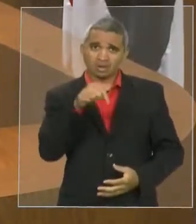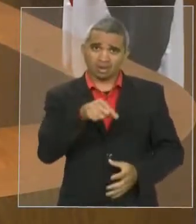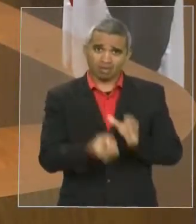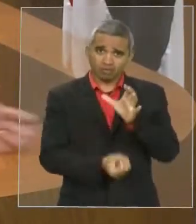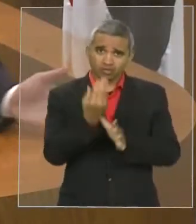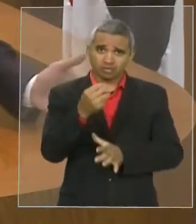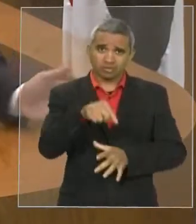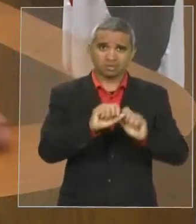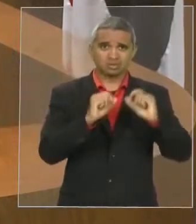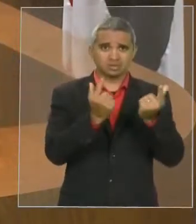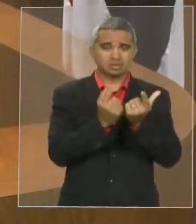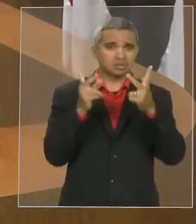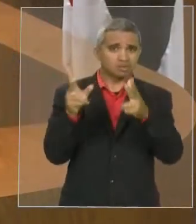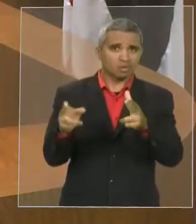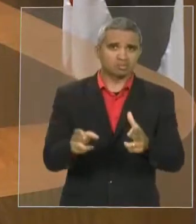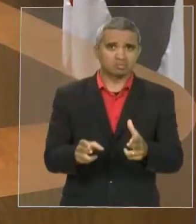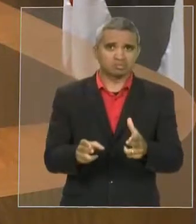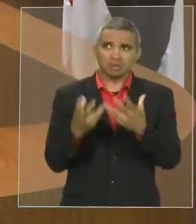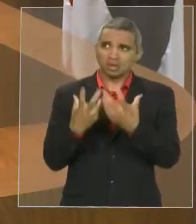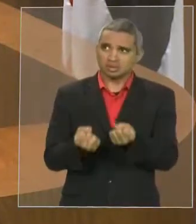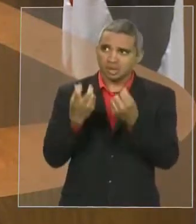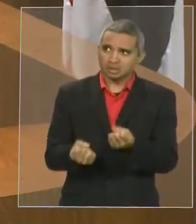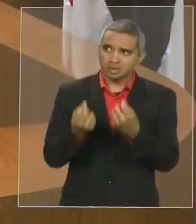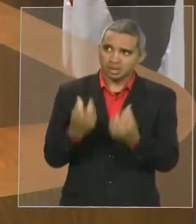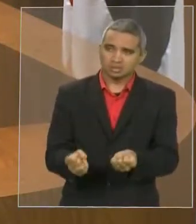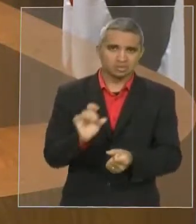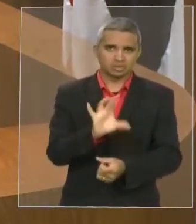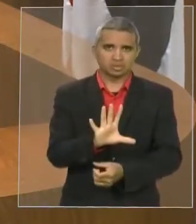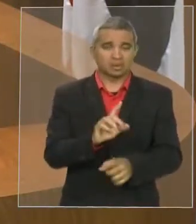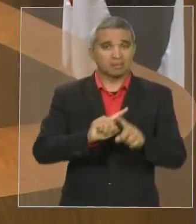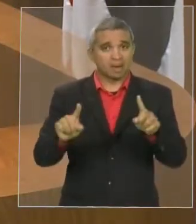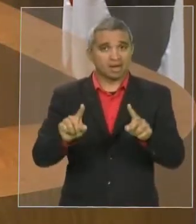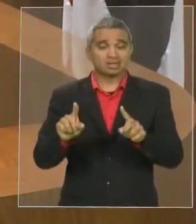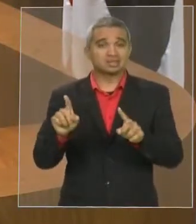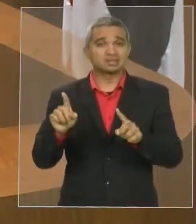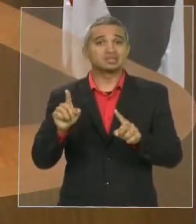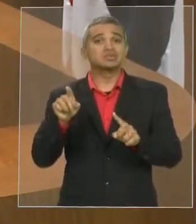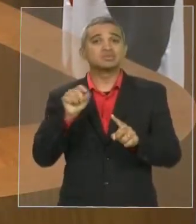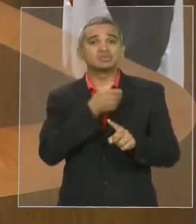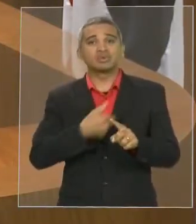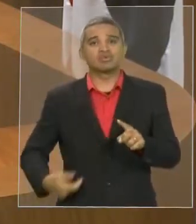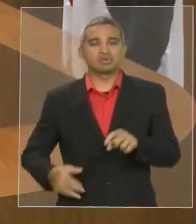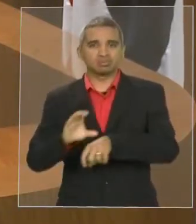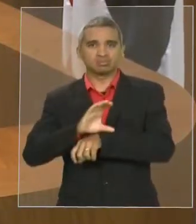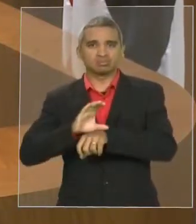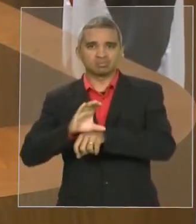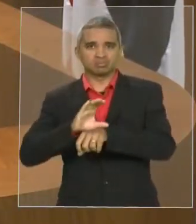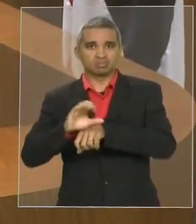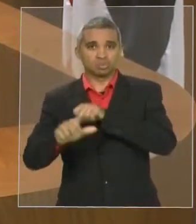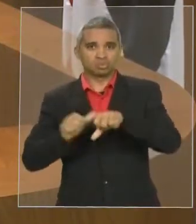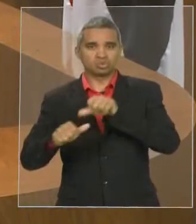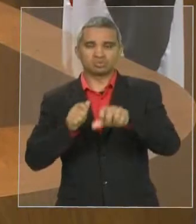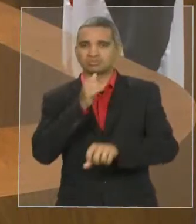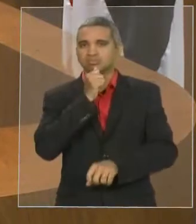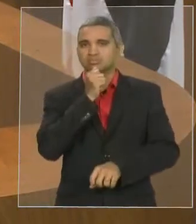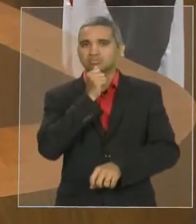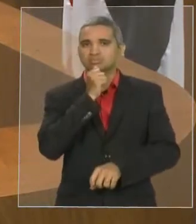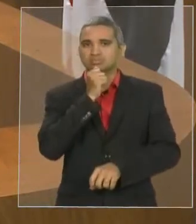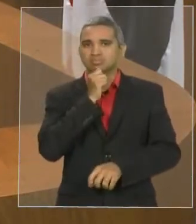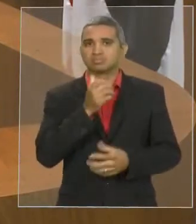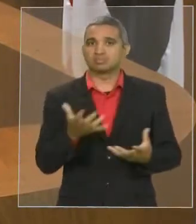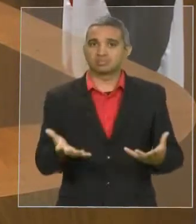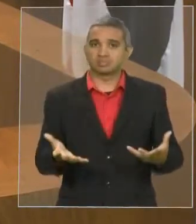conta dos reclames que Vossa Excelência fez em relação ao plenário. Mas, só para finalizar, deputado Hélio, reforçar as palavras